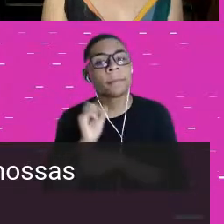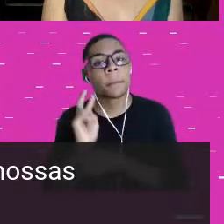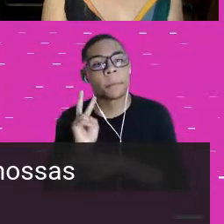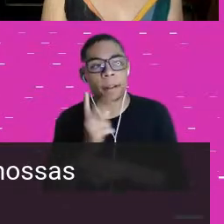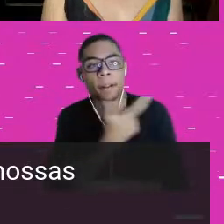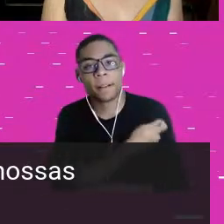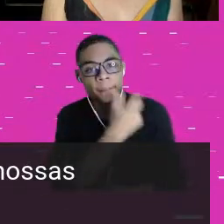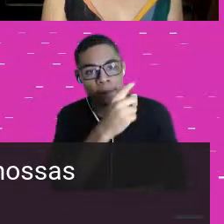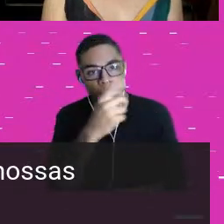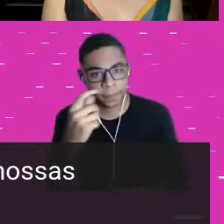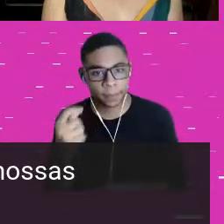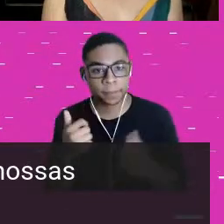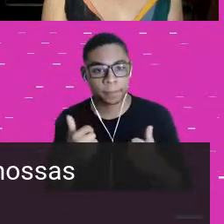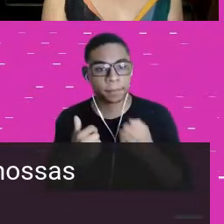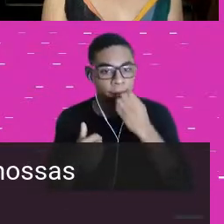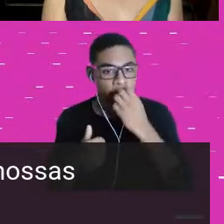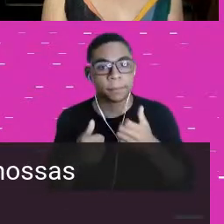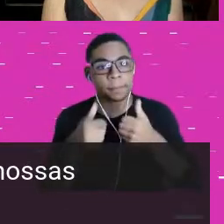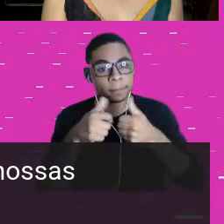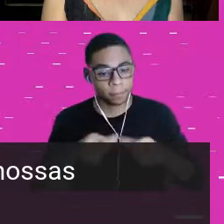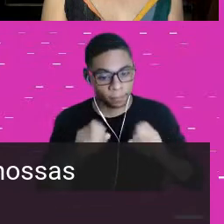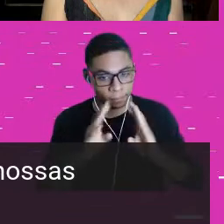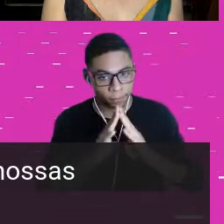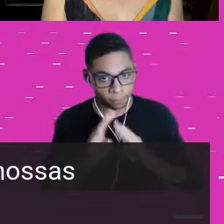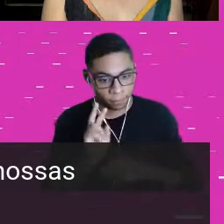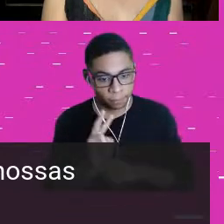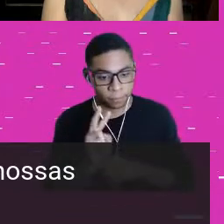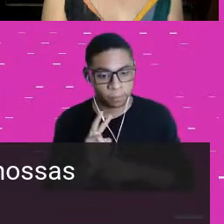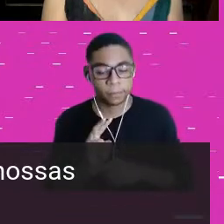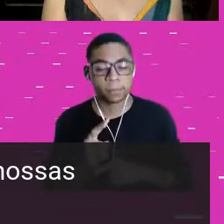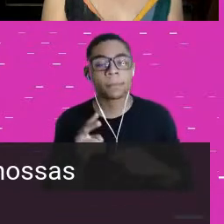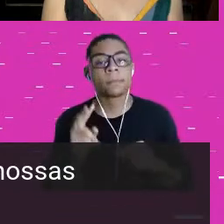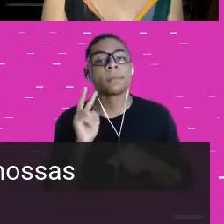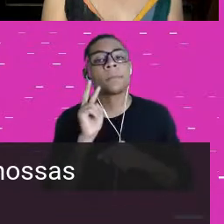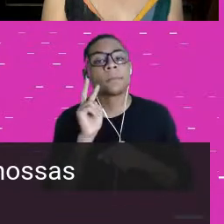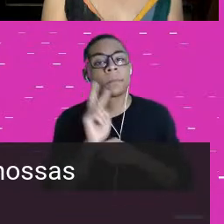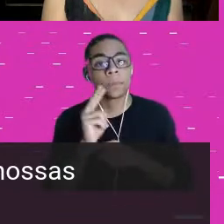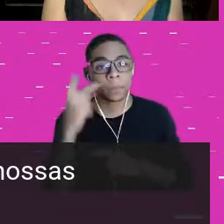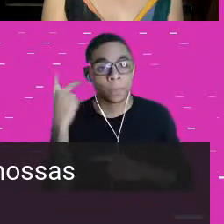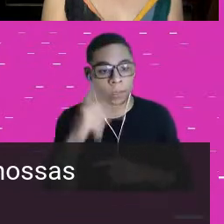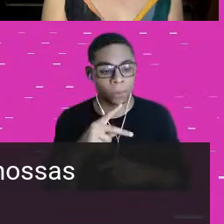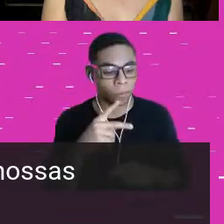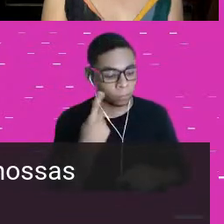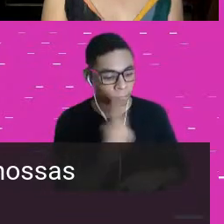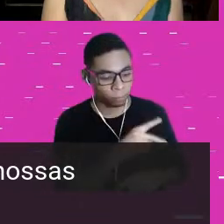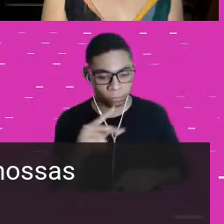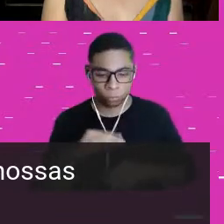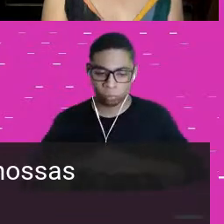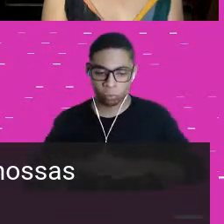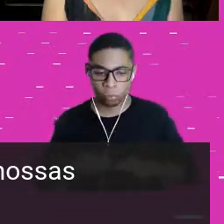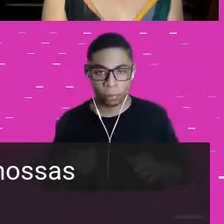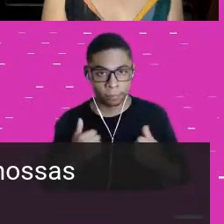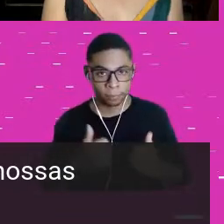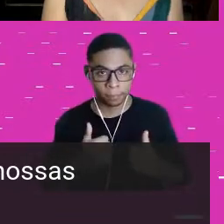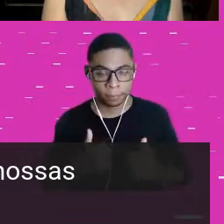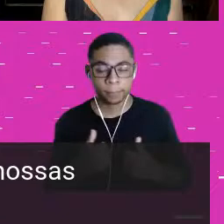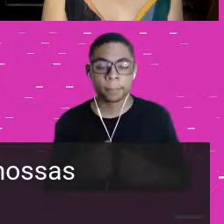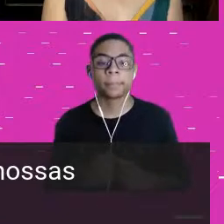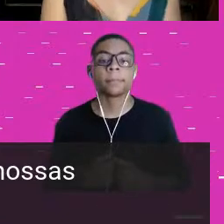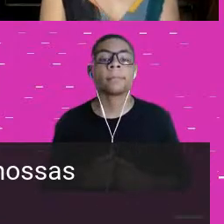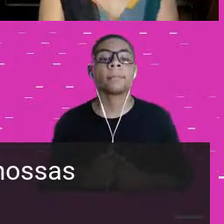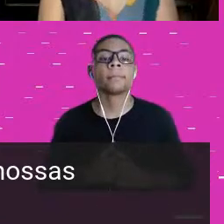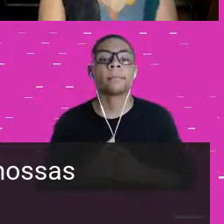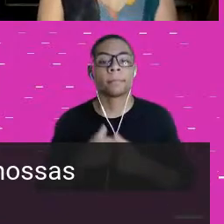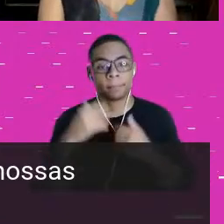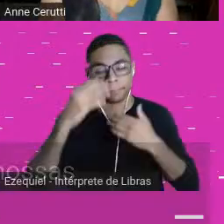vacinas. Fiquem em casa, cuidem dos seus, cuidem das suas. E muito bom